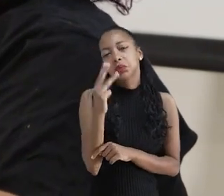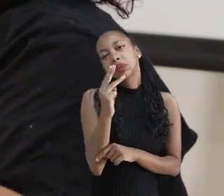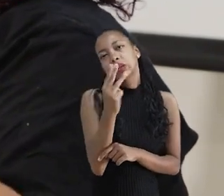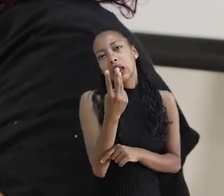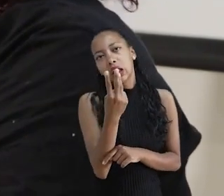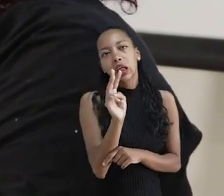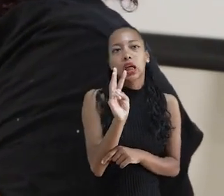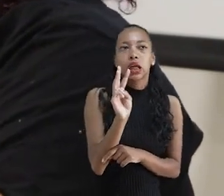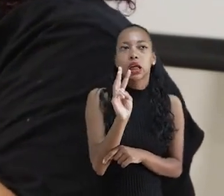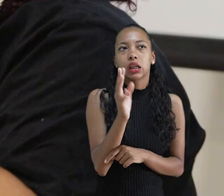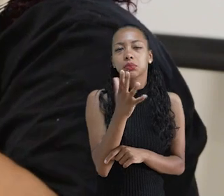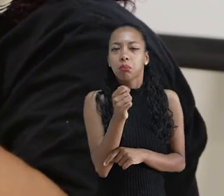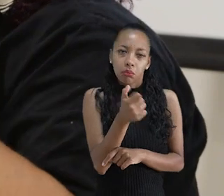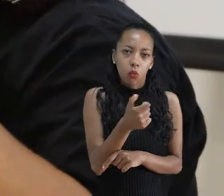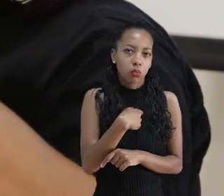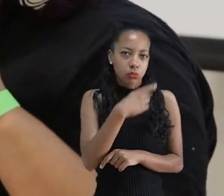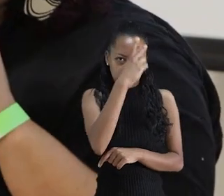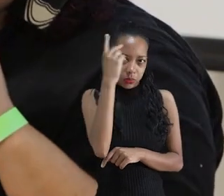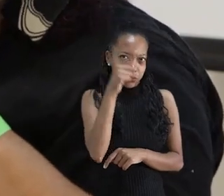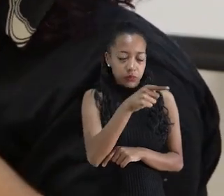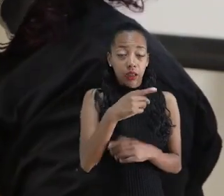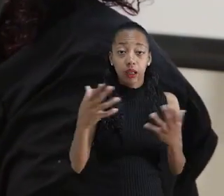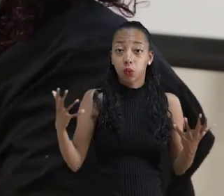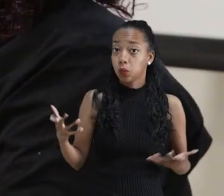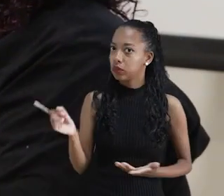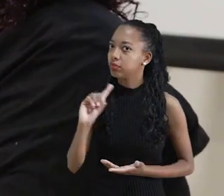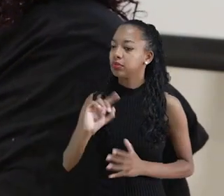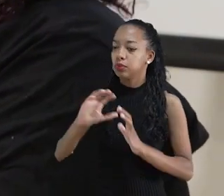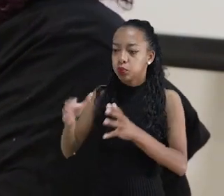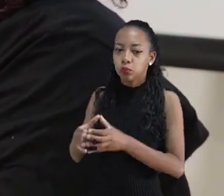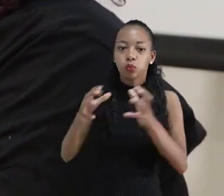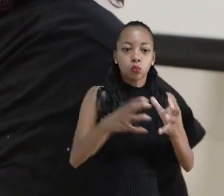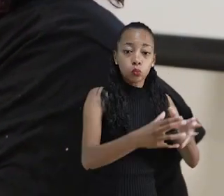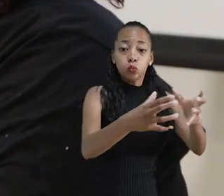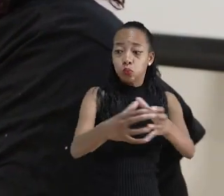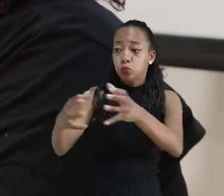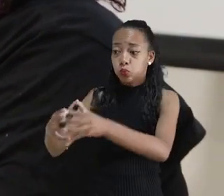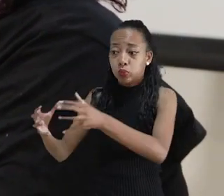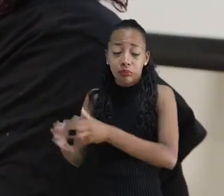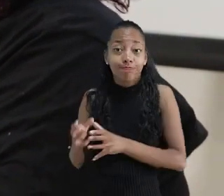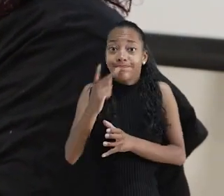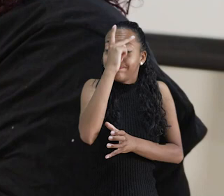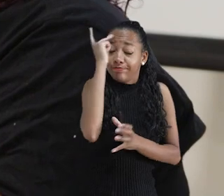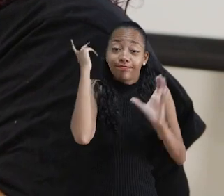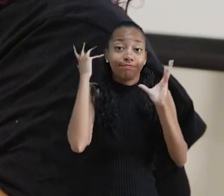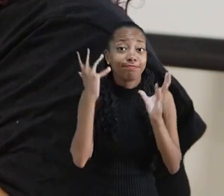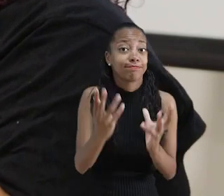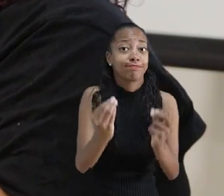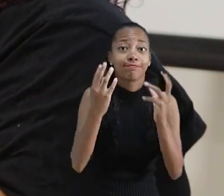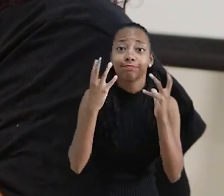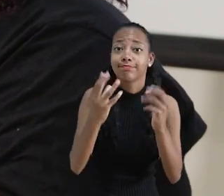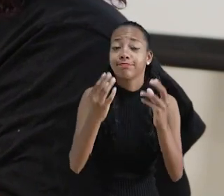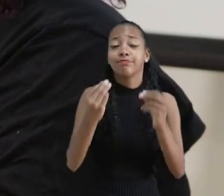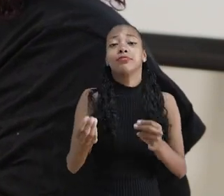pessoas hoje são muito mais do que três coletivos de pessoas né E